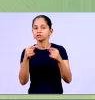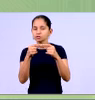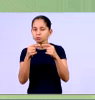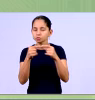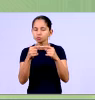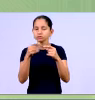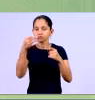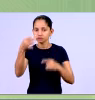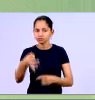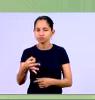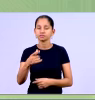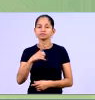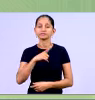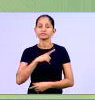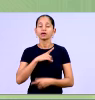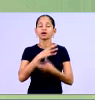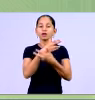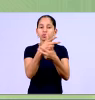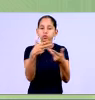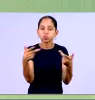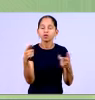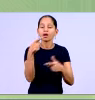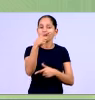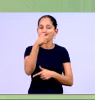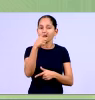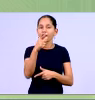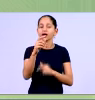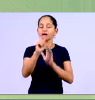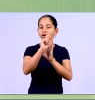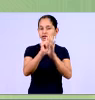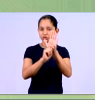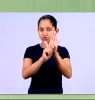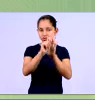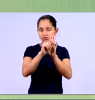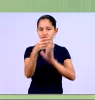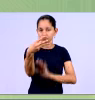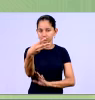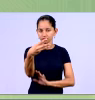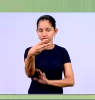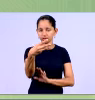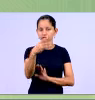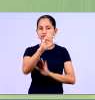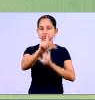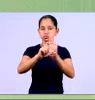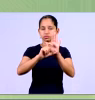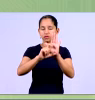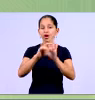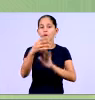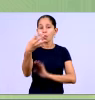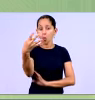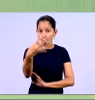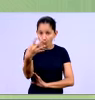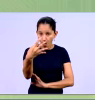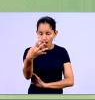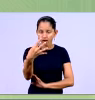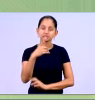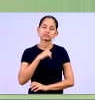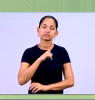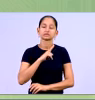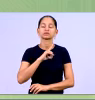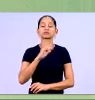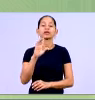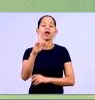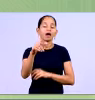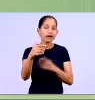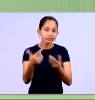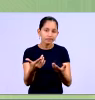EPP. Essas características estão lá no artigo 3º, parágrafo 4º da Lei 123 de 2006.